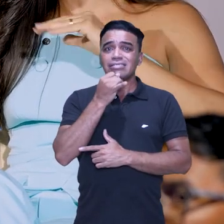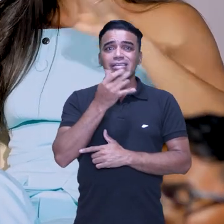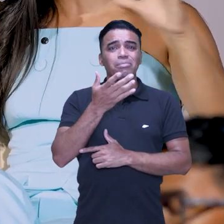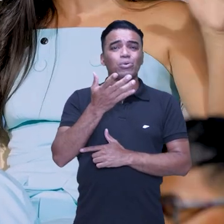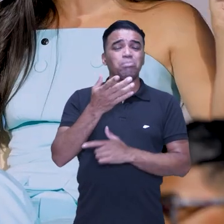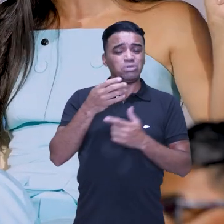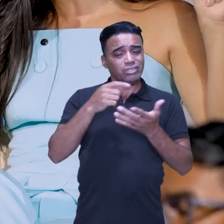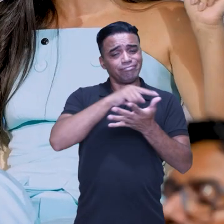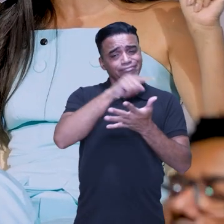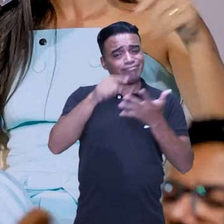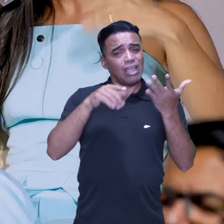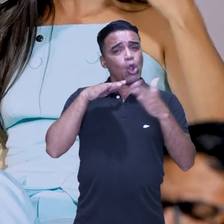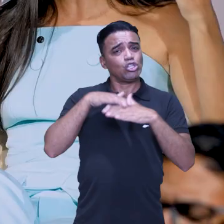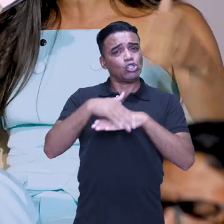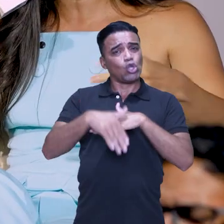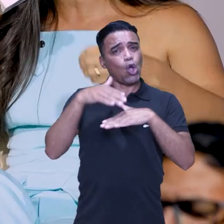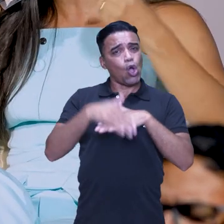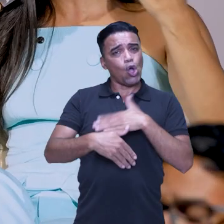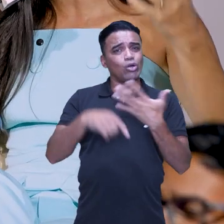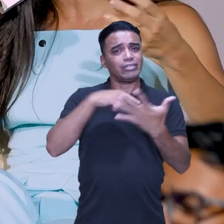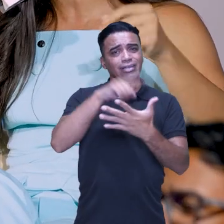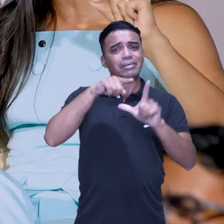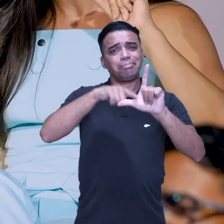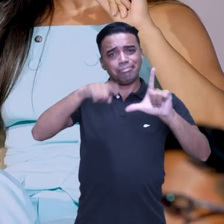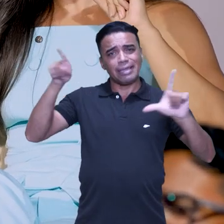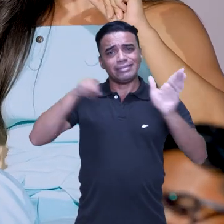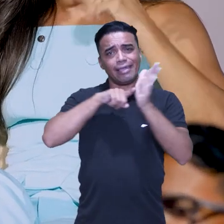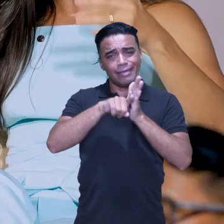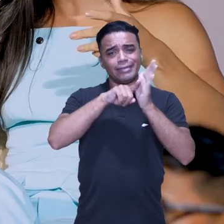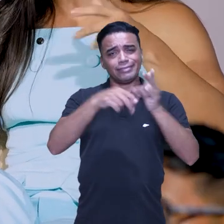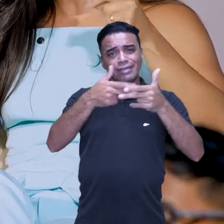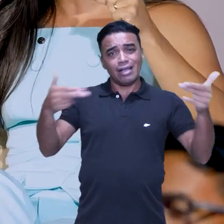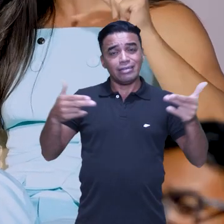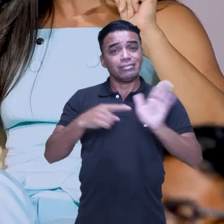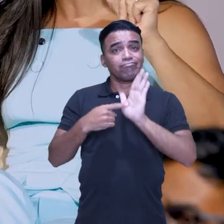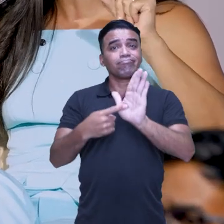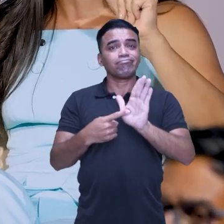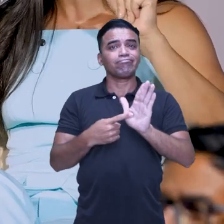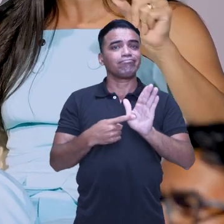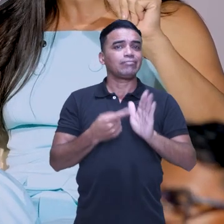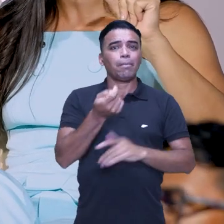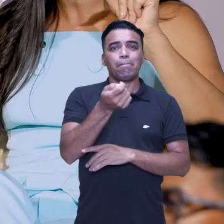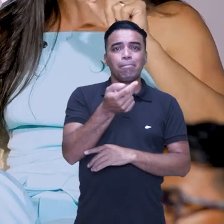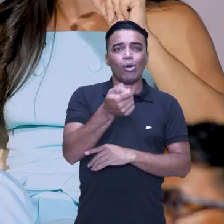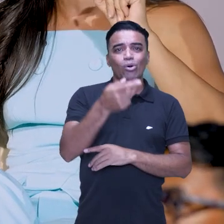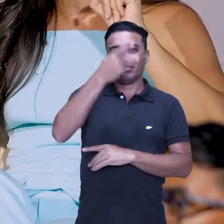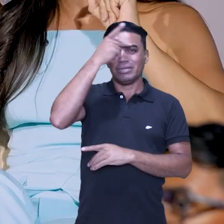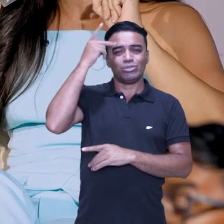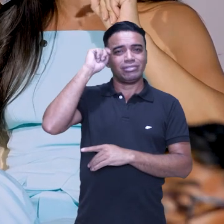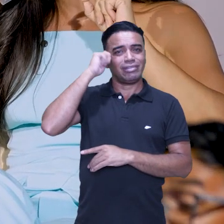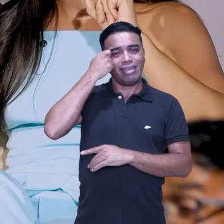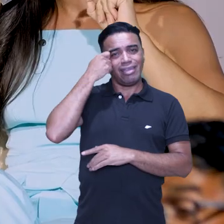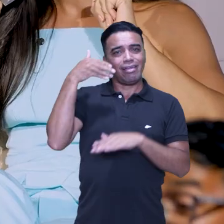porque eu poderia ficar aqui a noite toda trazendo índices e dados que nos revelariam ainda mais tristeza,